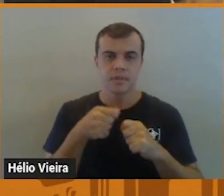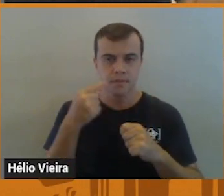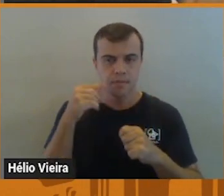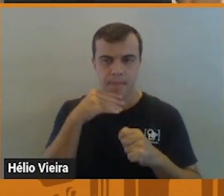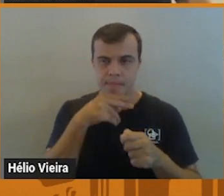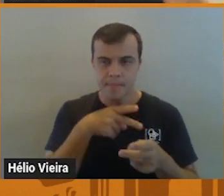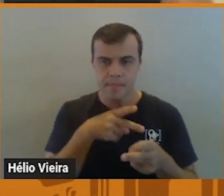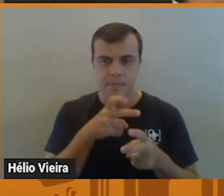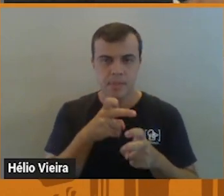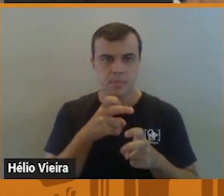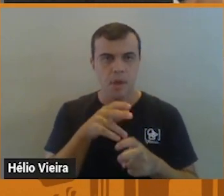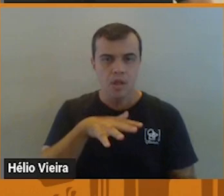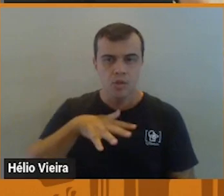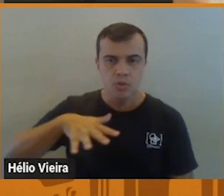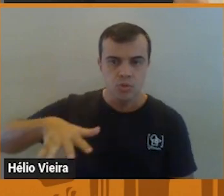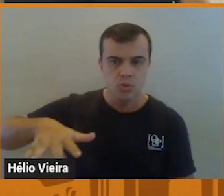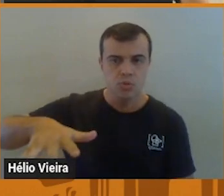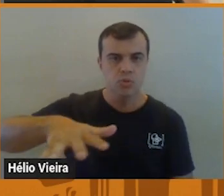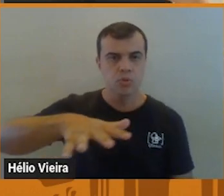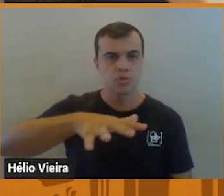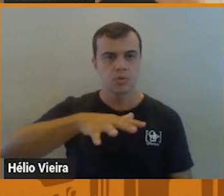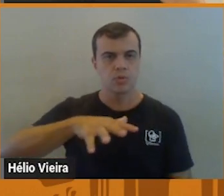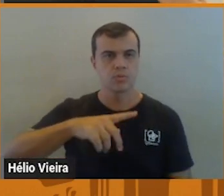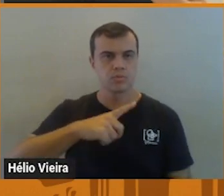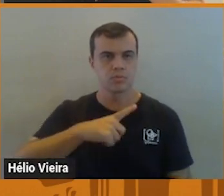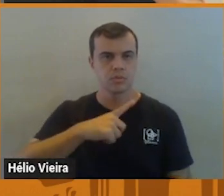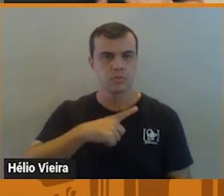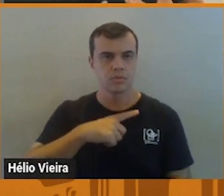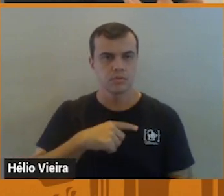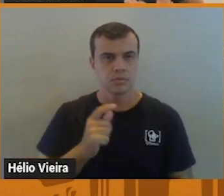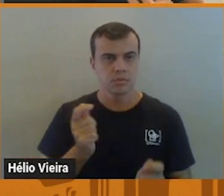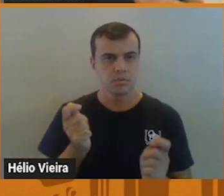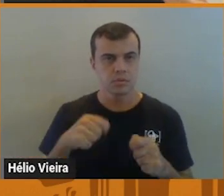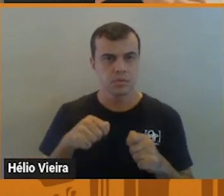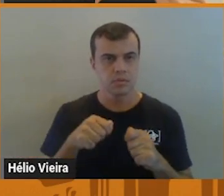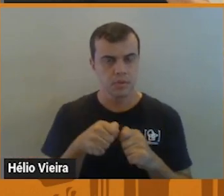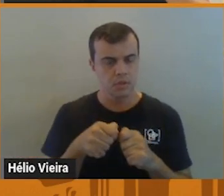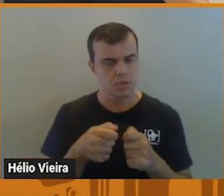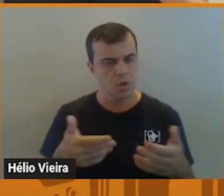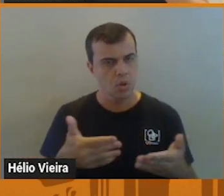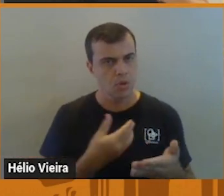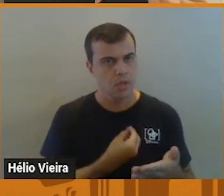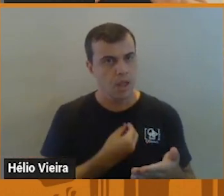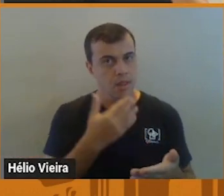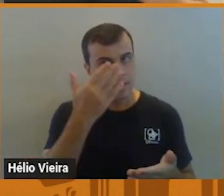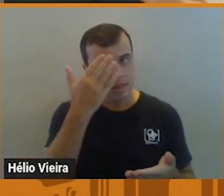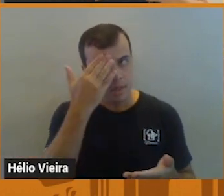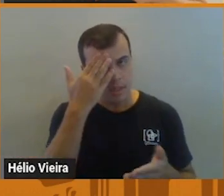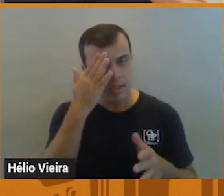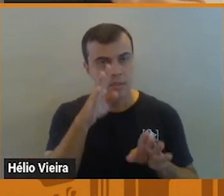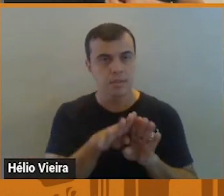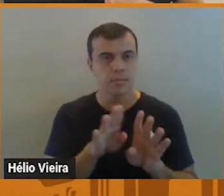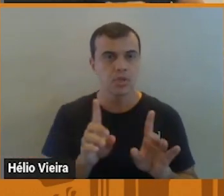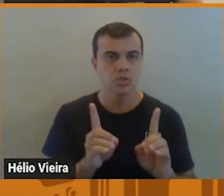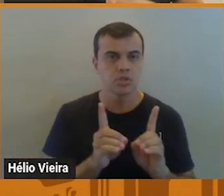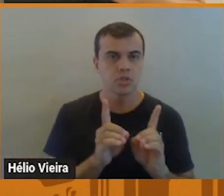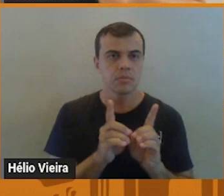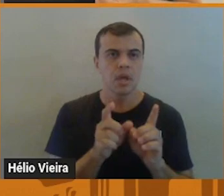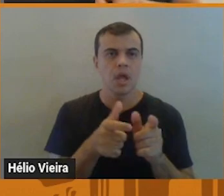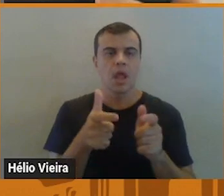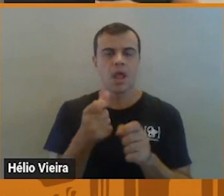observem o entorno desses prédios, como ele é, como que ele está hoje, para eles entenderem também a dinâmica de